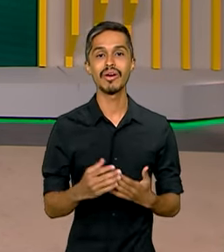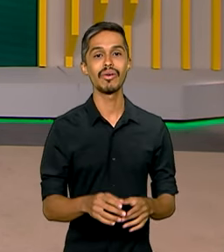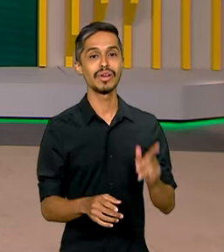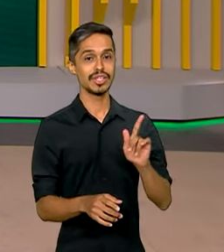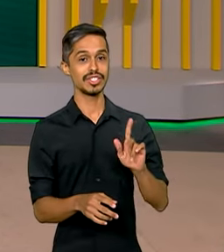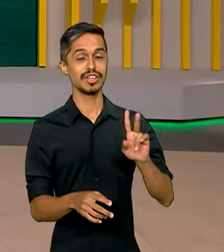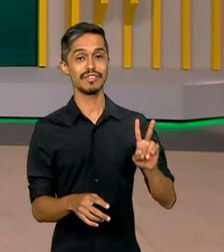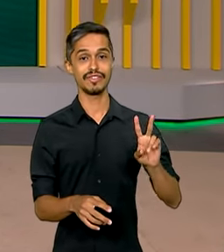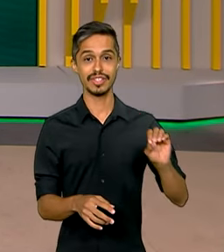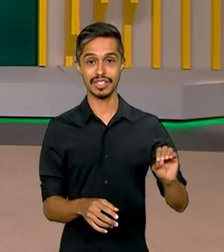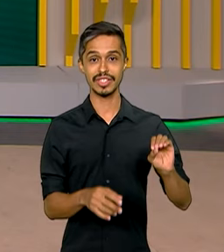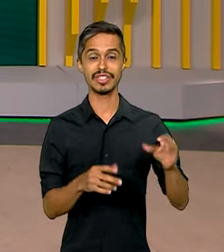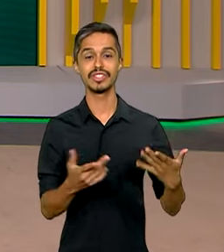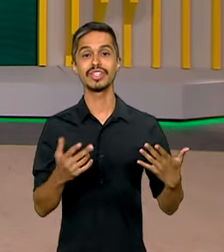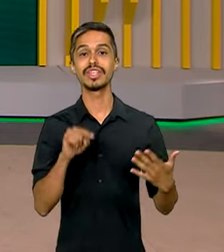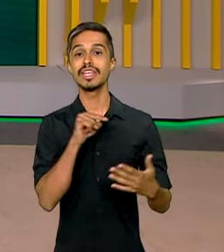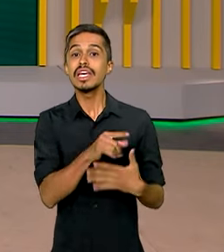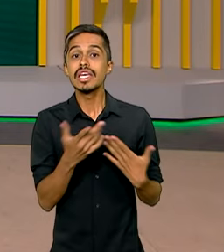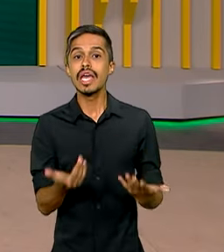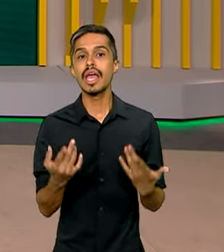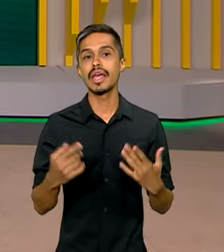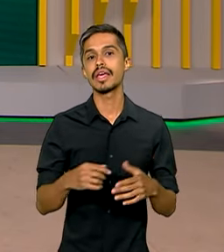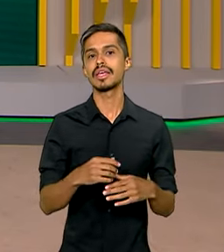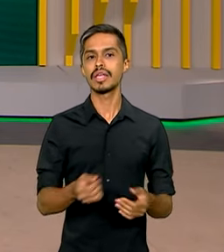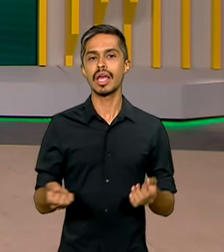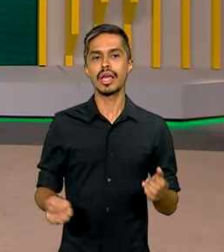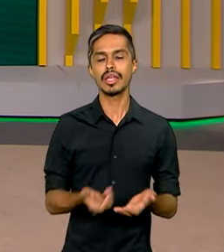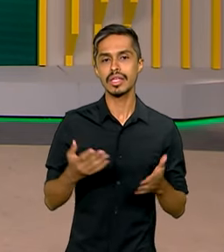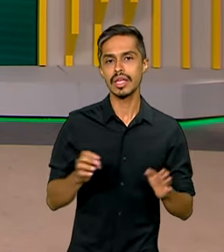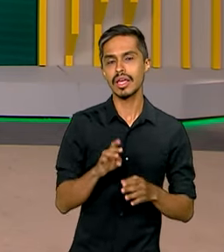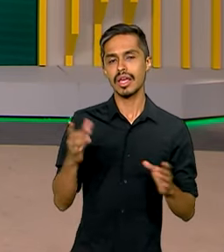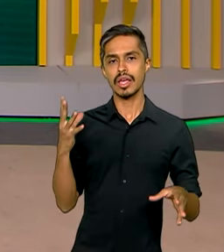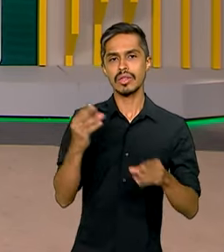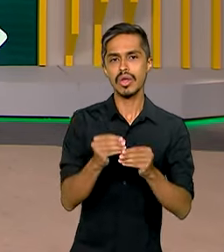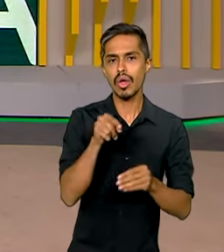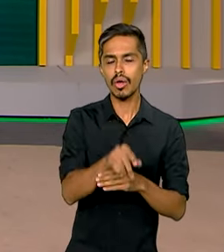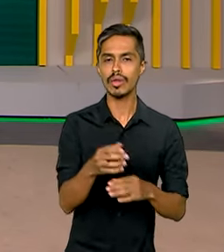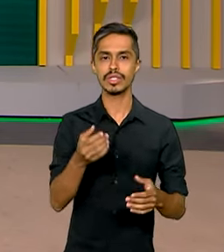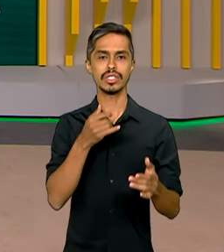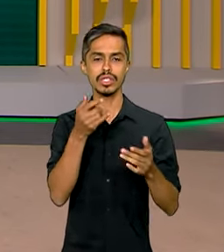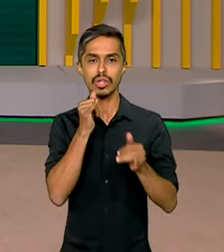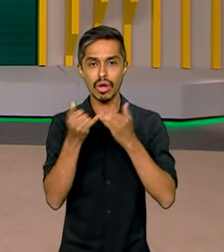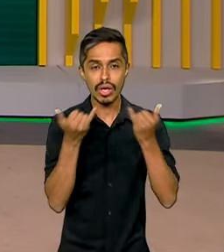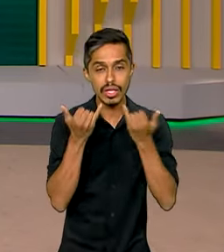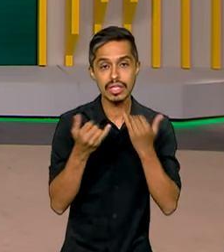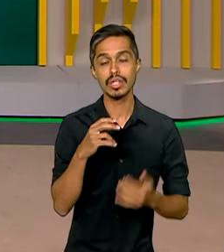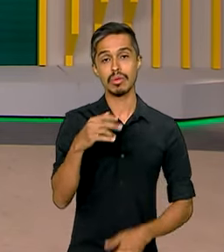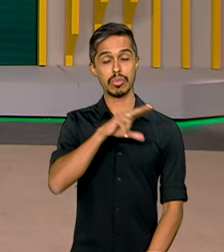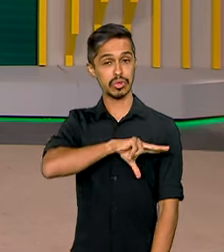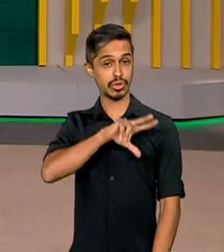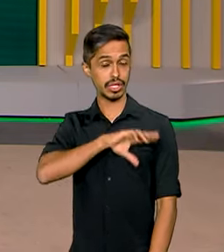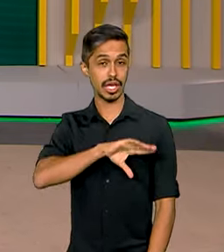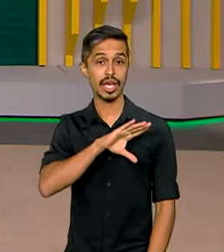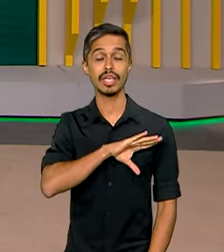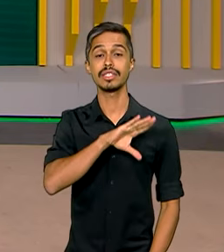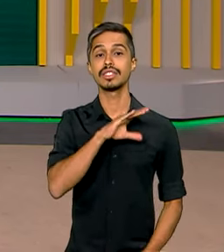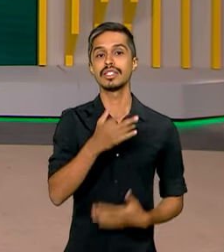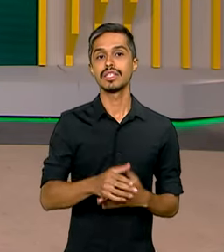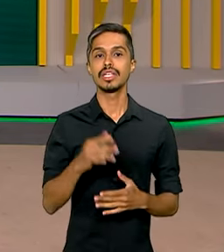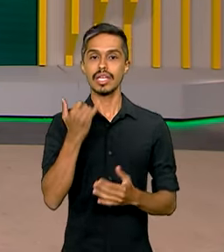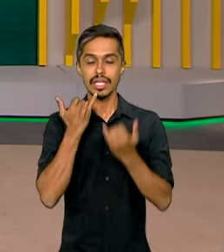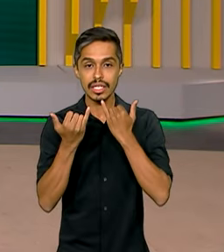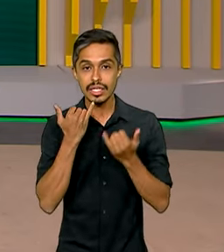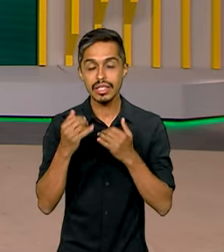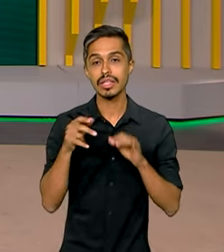que vai permitir a produção de boletins em português espanhol e Inglês de aproximadamente 2 minutos com resumos das